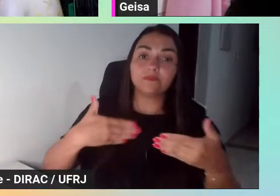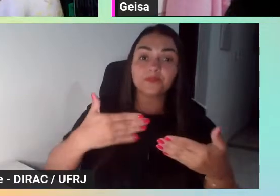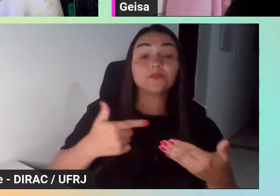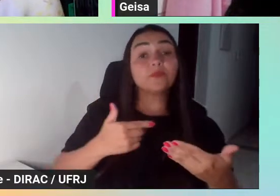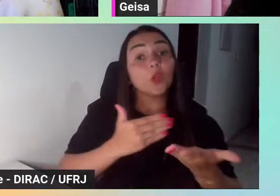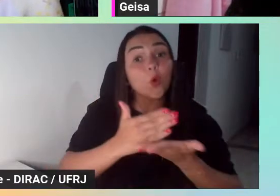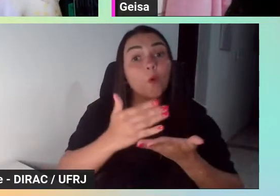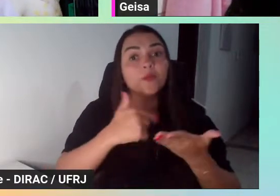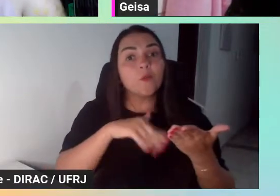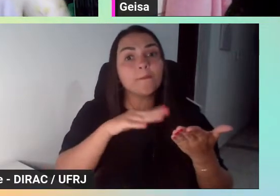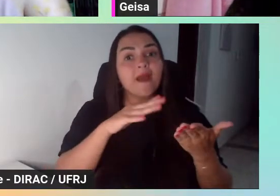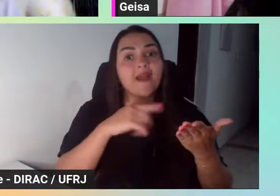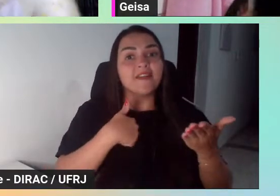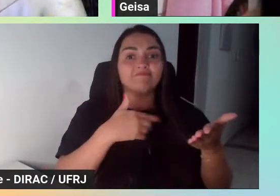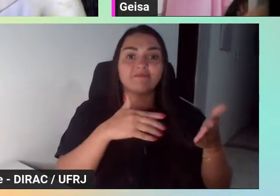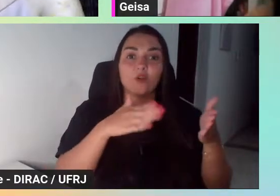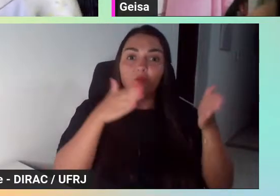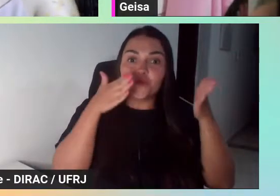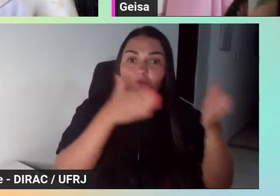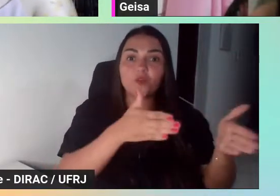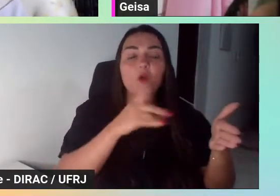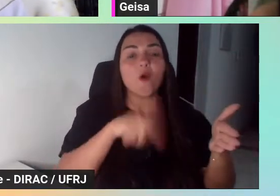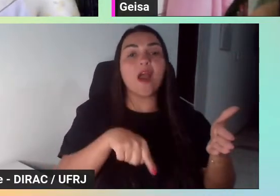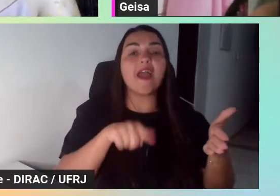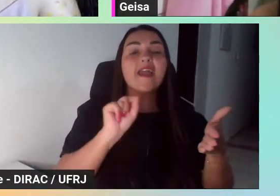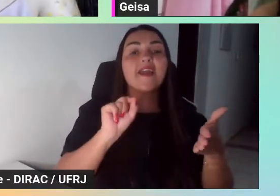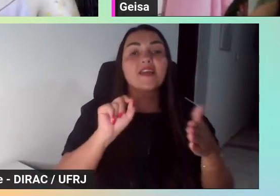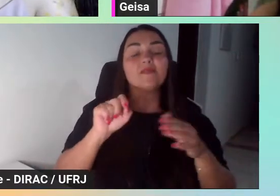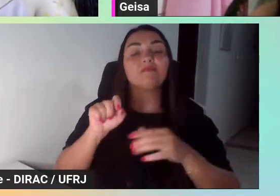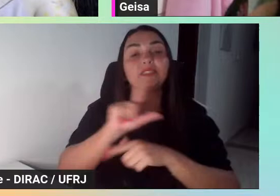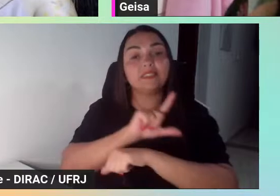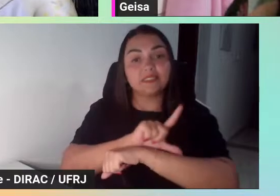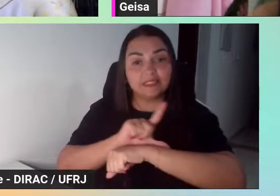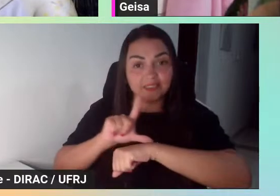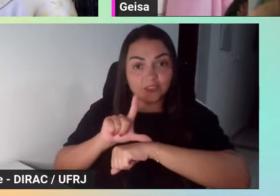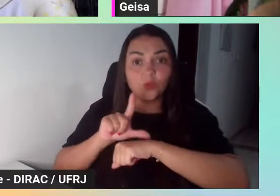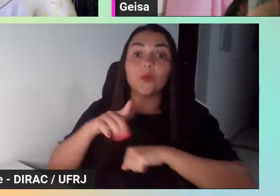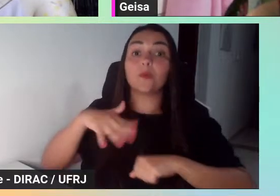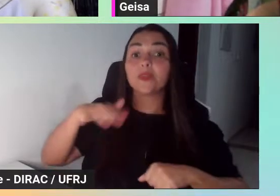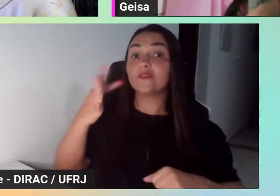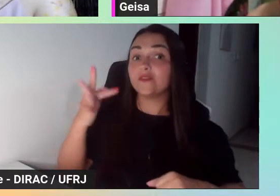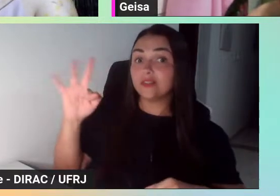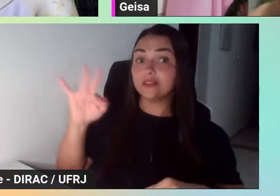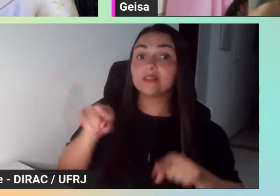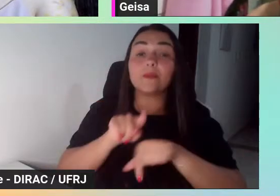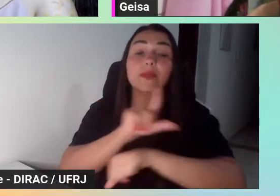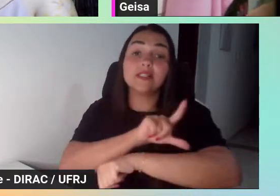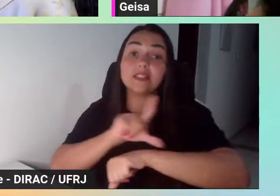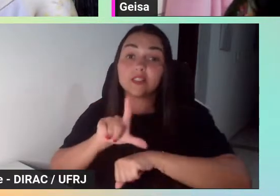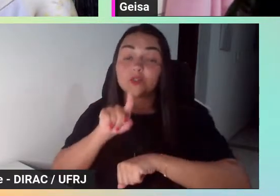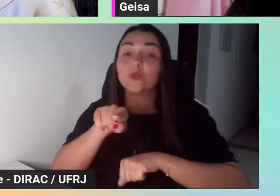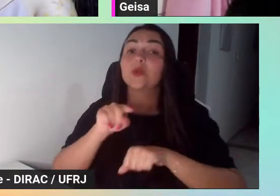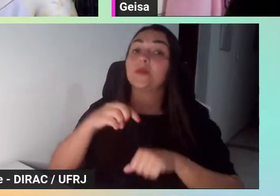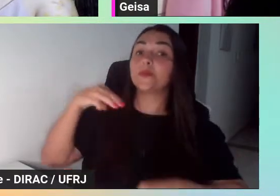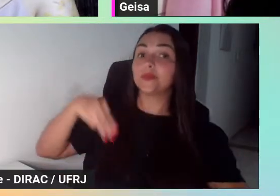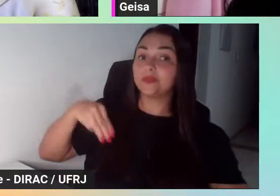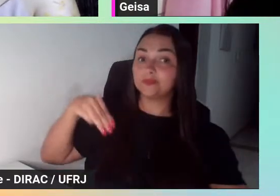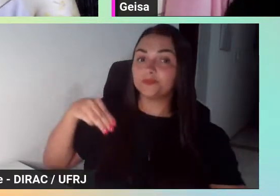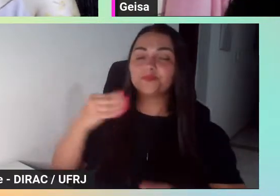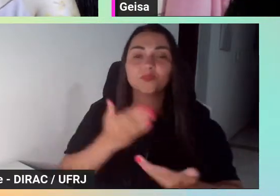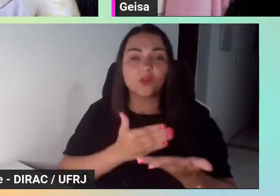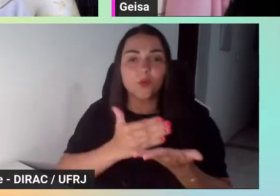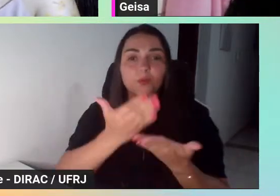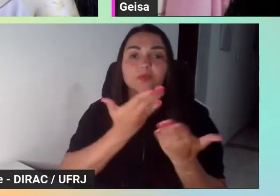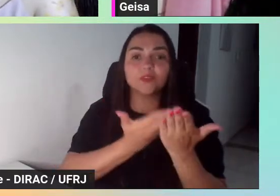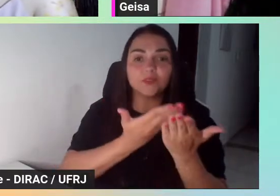licenciatura, que eu ainda não tinha na época. Então, eu fui fazer licenciatura em física, fiz licenciatura em matemática, comecei a estudar